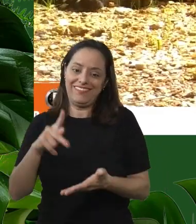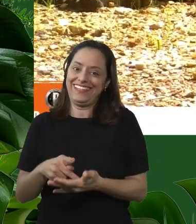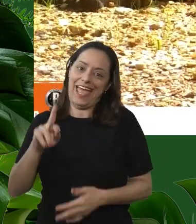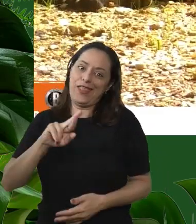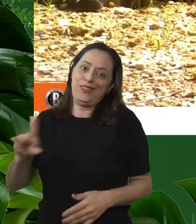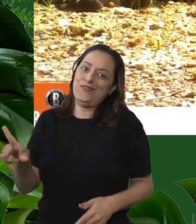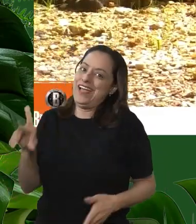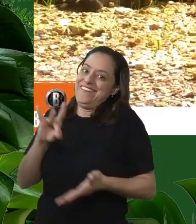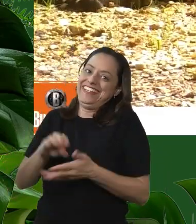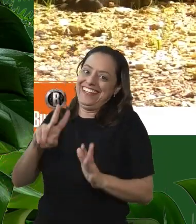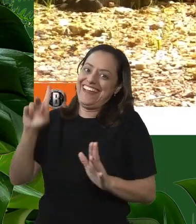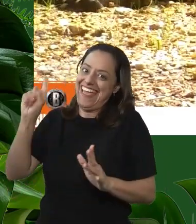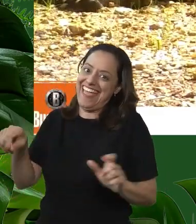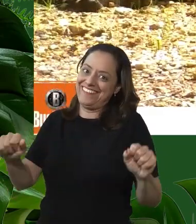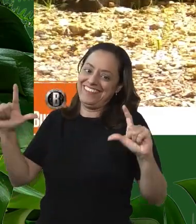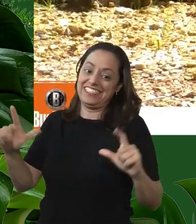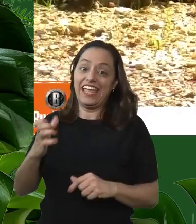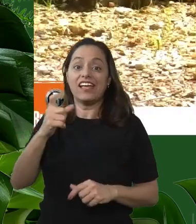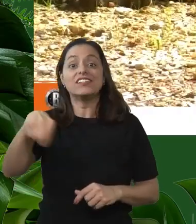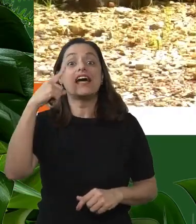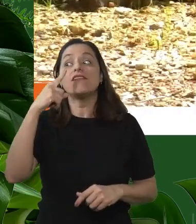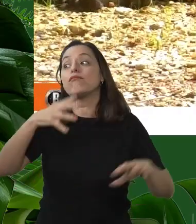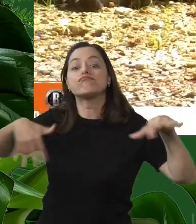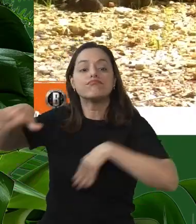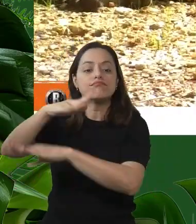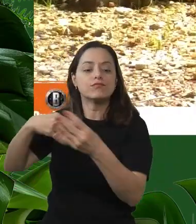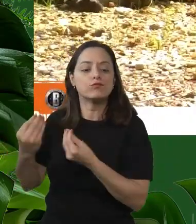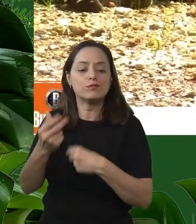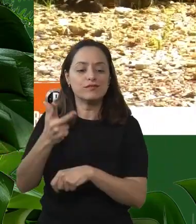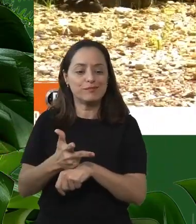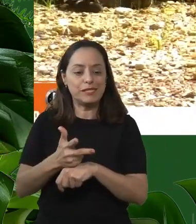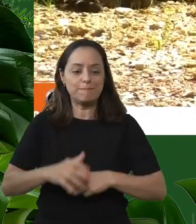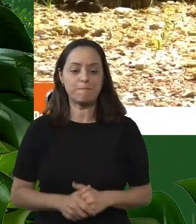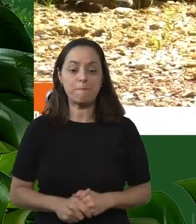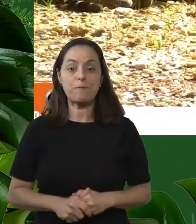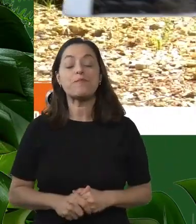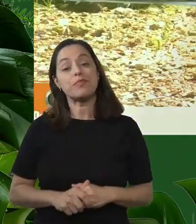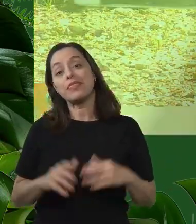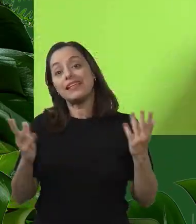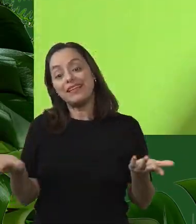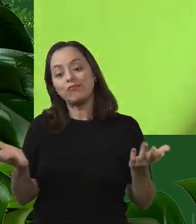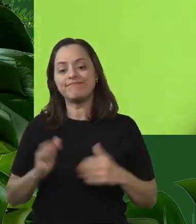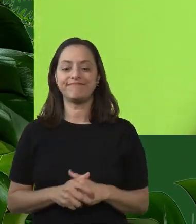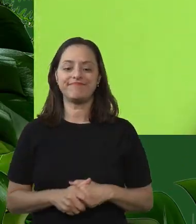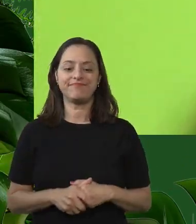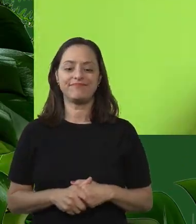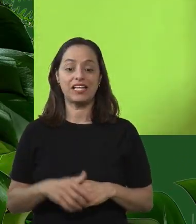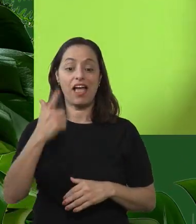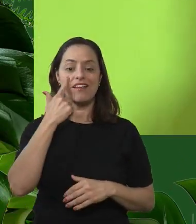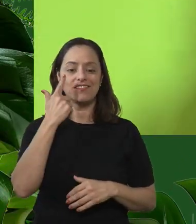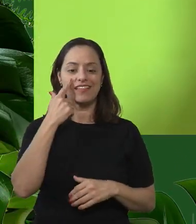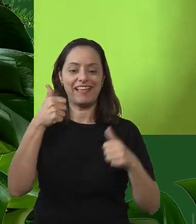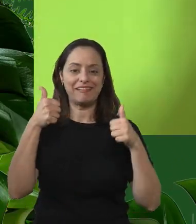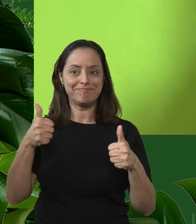É óbvio, mas eu sei que você quer ver bastidores, então a gente preparou uma surpresa para vocês. Produção, vem comigo para cá, ó.